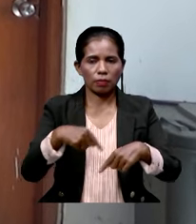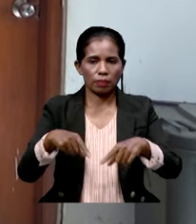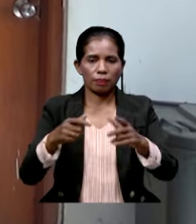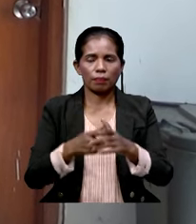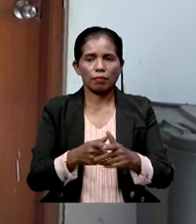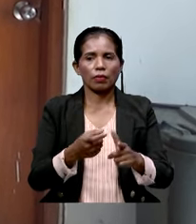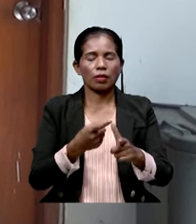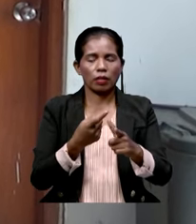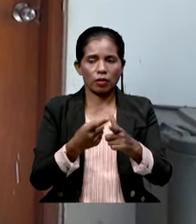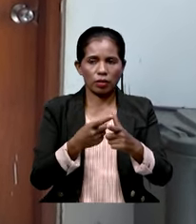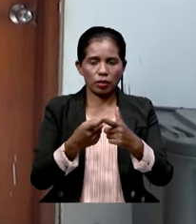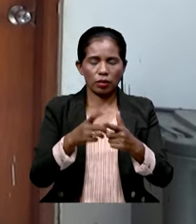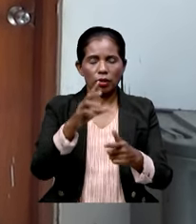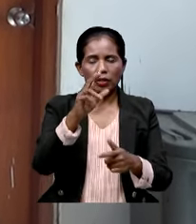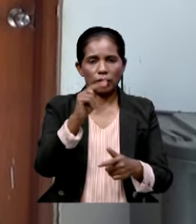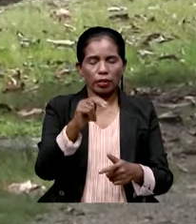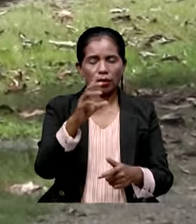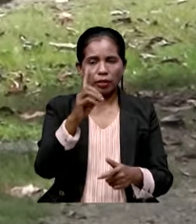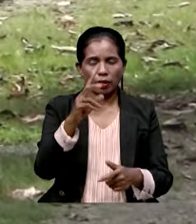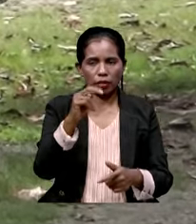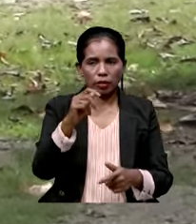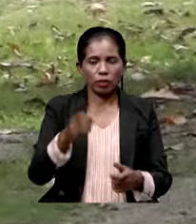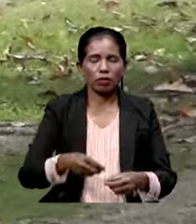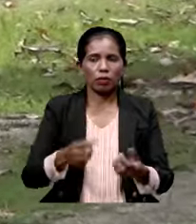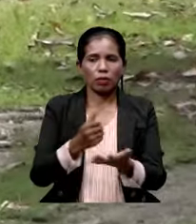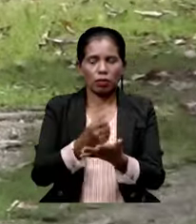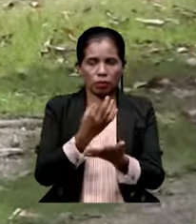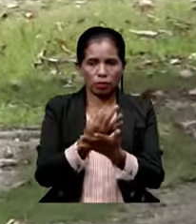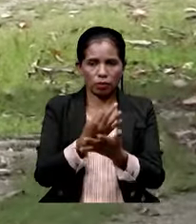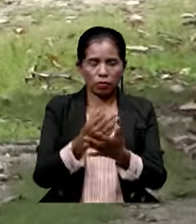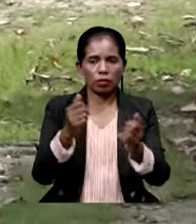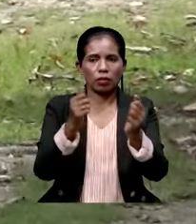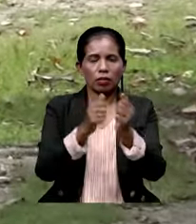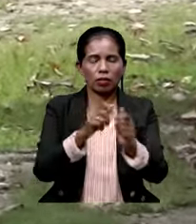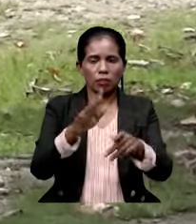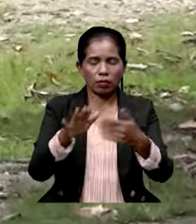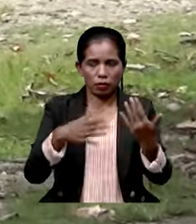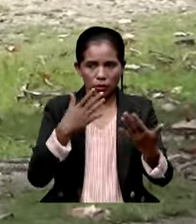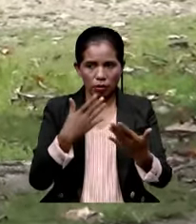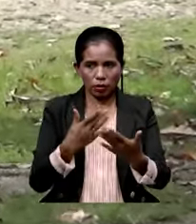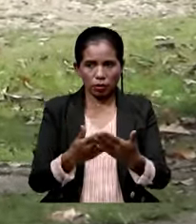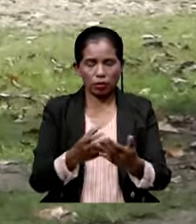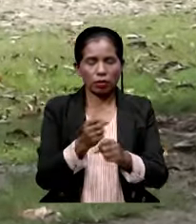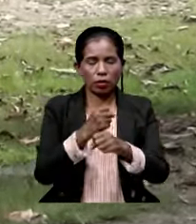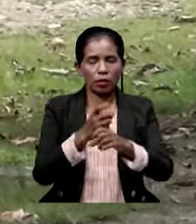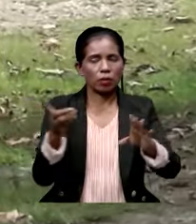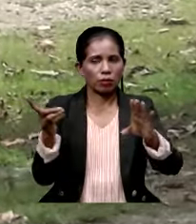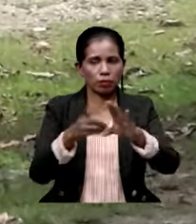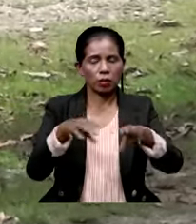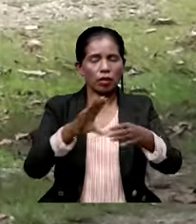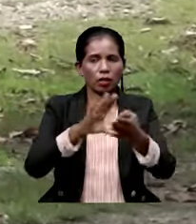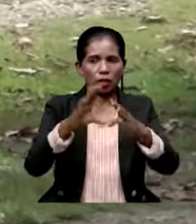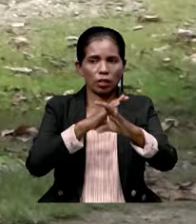husi departamento DNTT ne kontribuyo le receita ba kofre estado husi si dadang sira nebe trata dokumen Tus kereta no